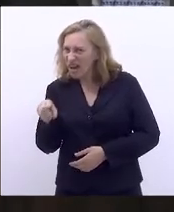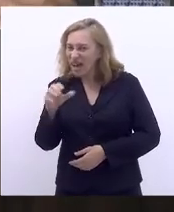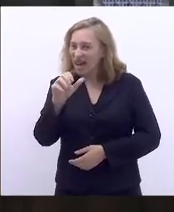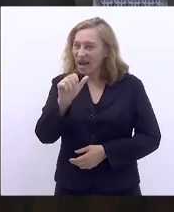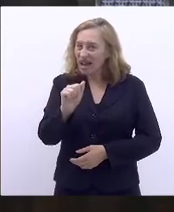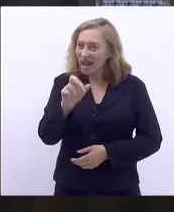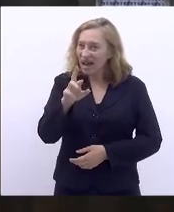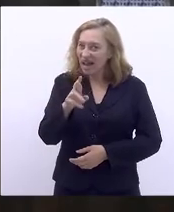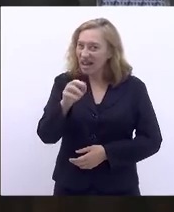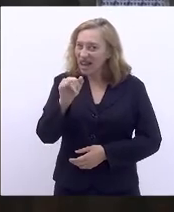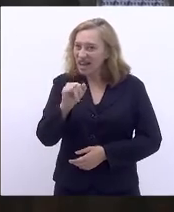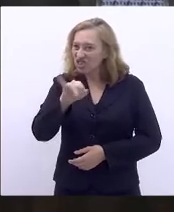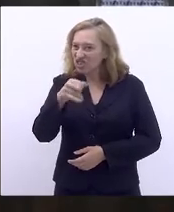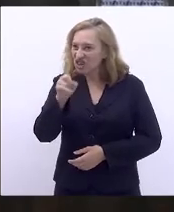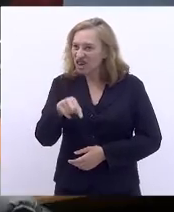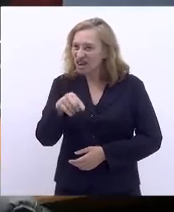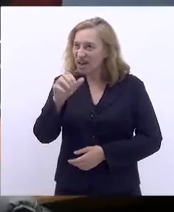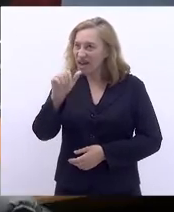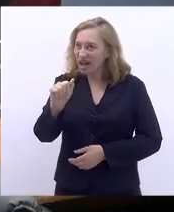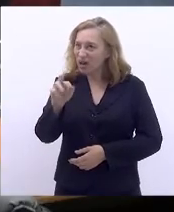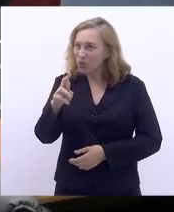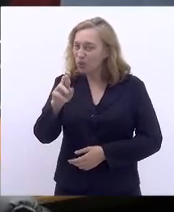com caruru e...